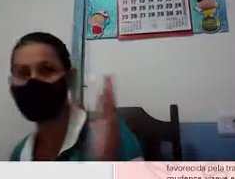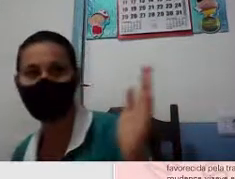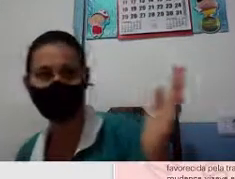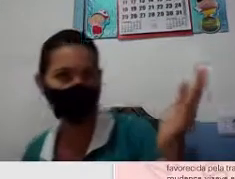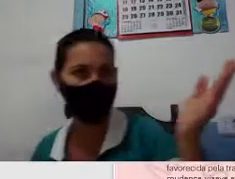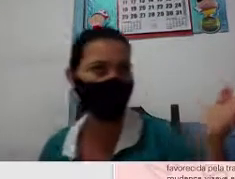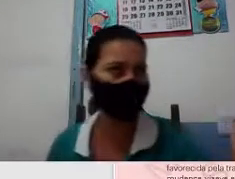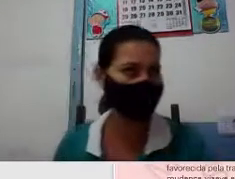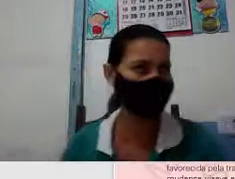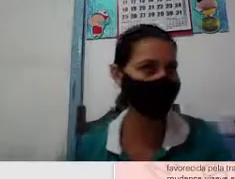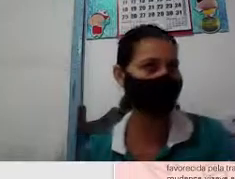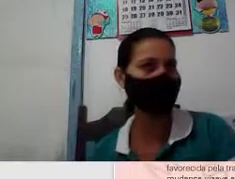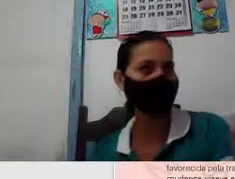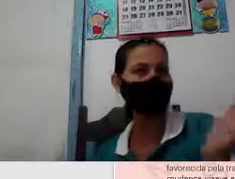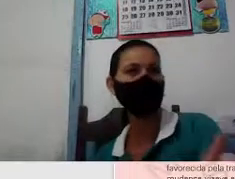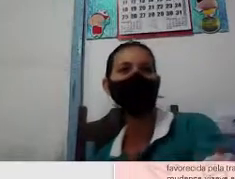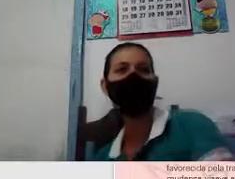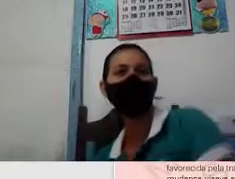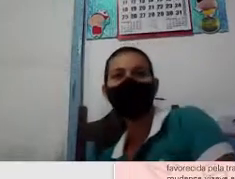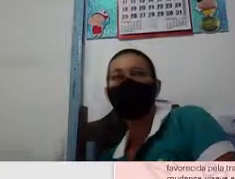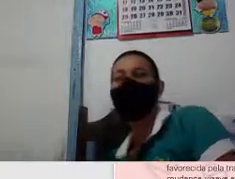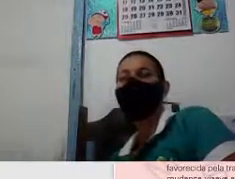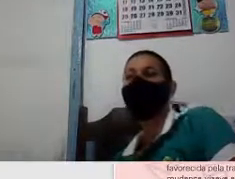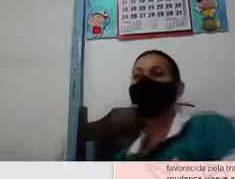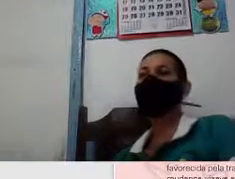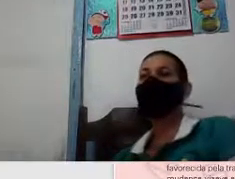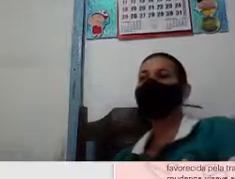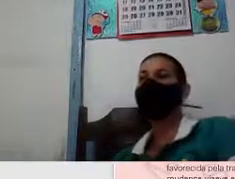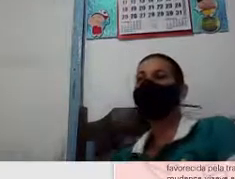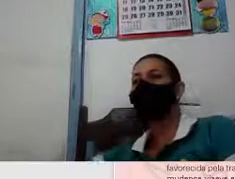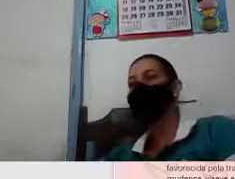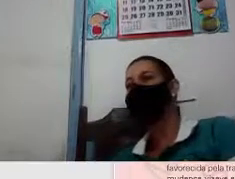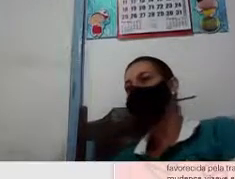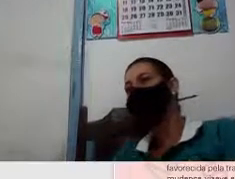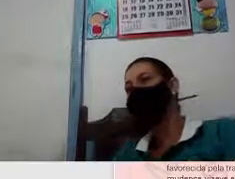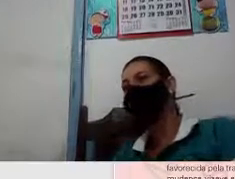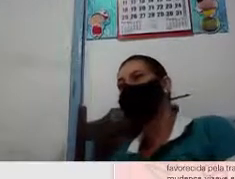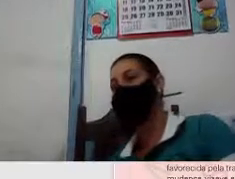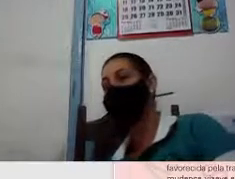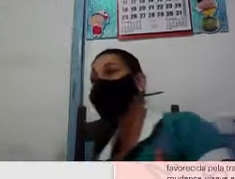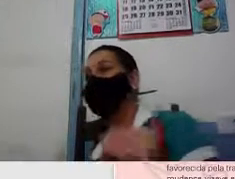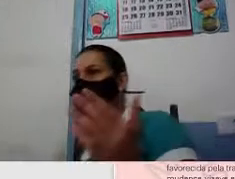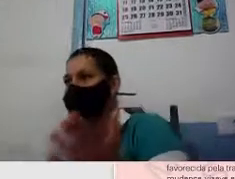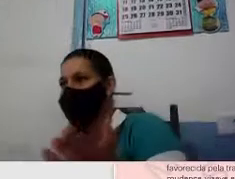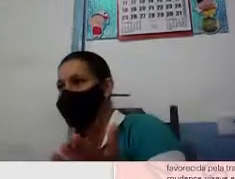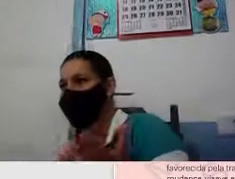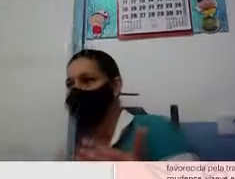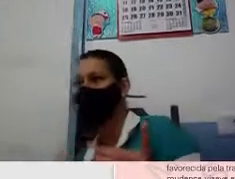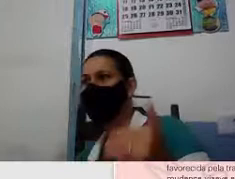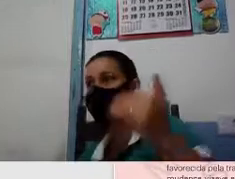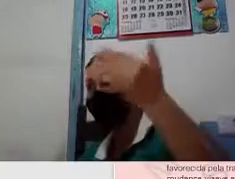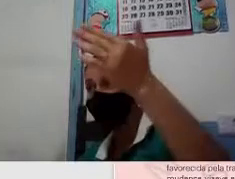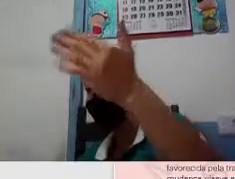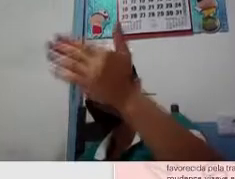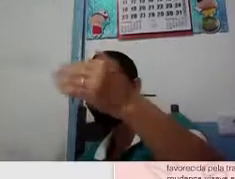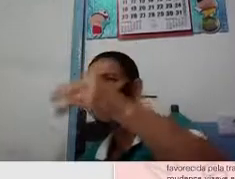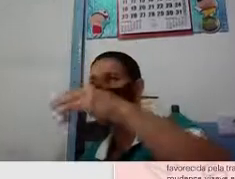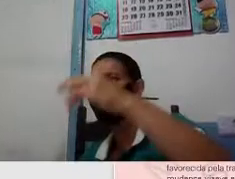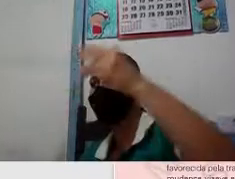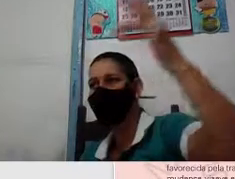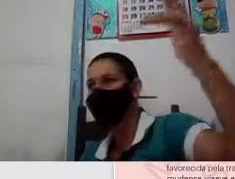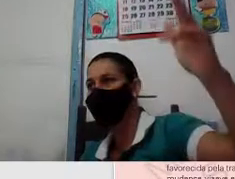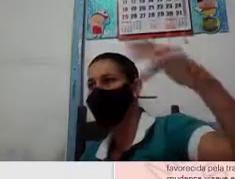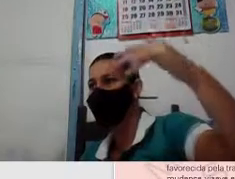vocês de história já trabalharam sobre isso, né? Mas então nessa época não era igual é agora. Até por isso depois a Igreja Católica impôs